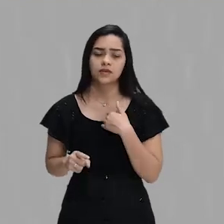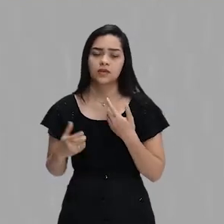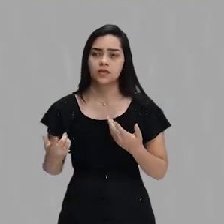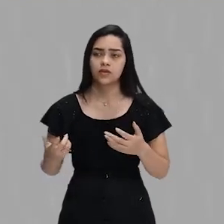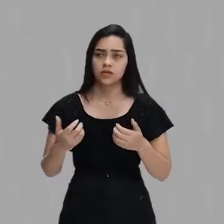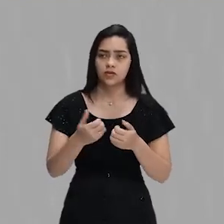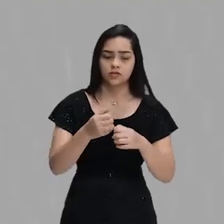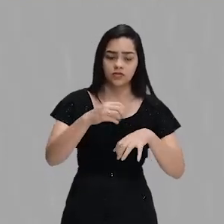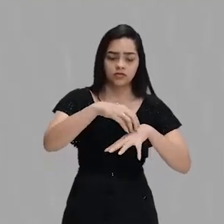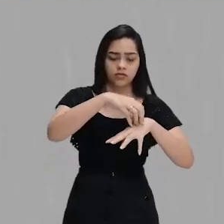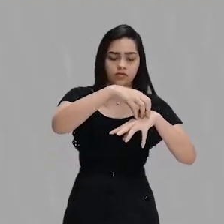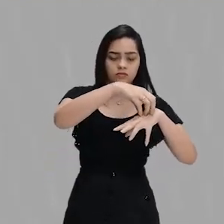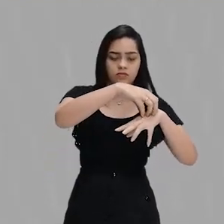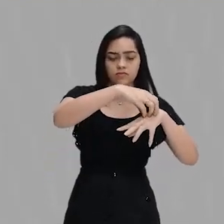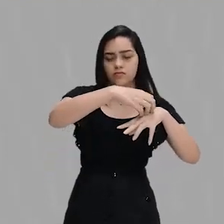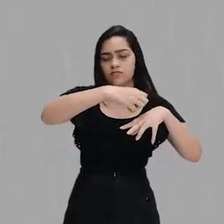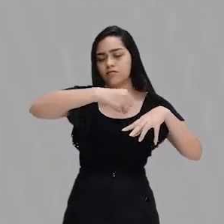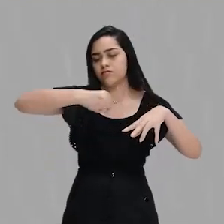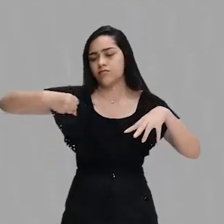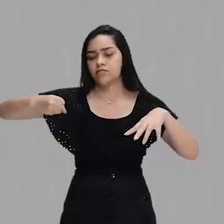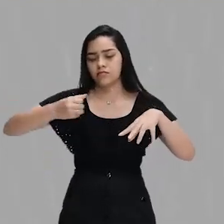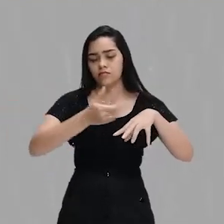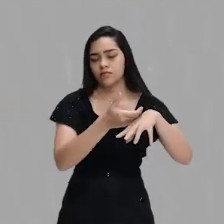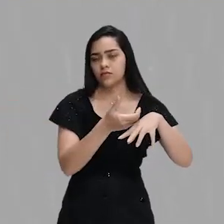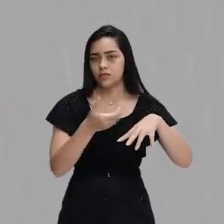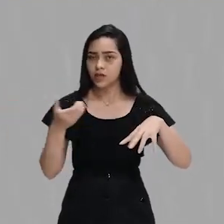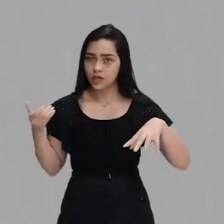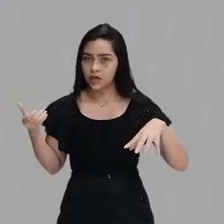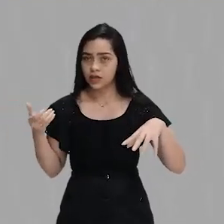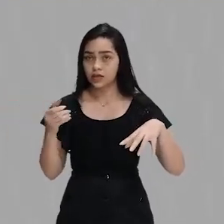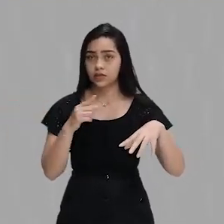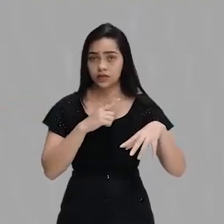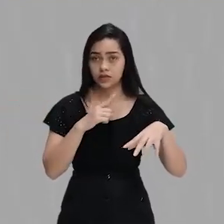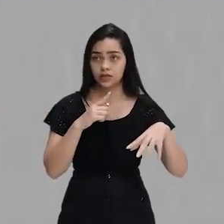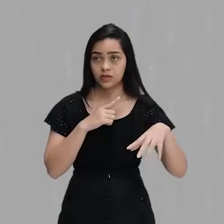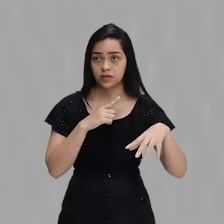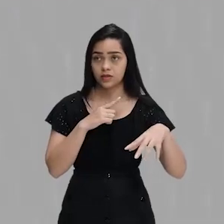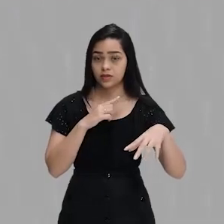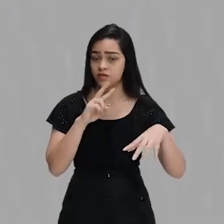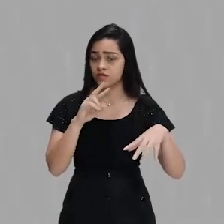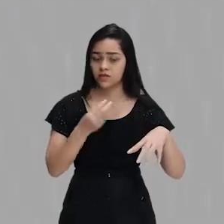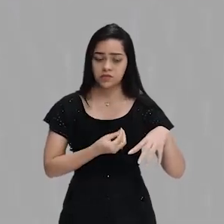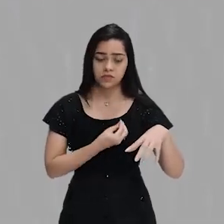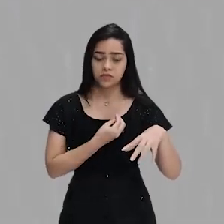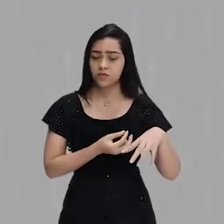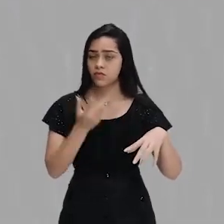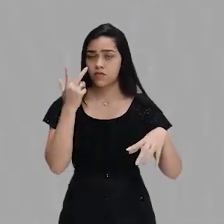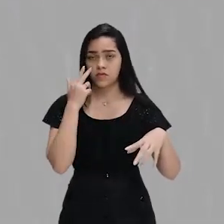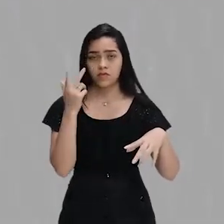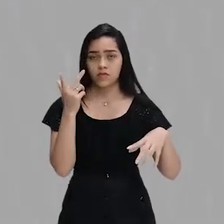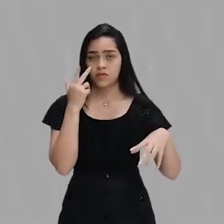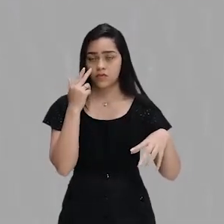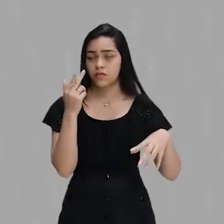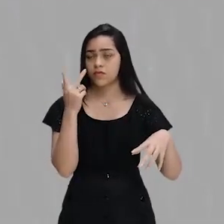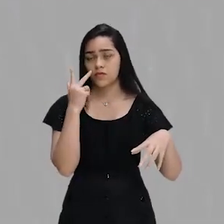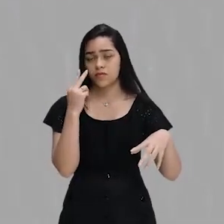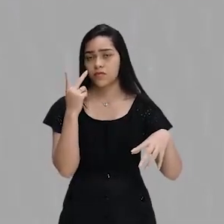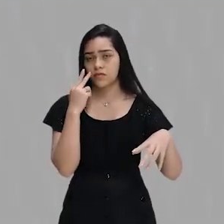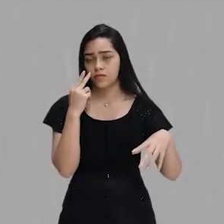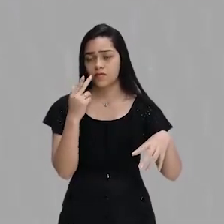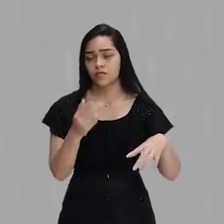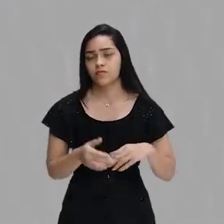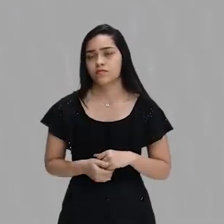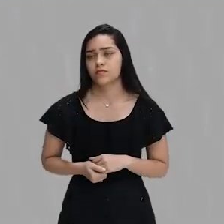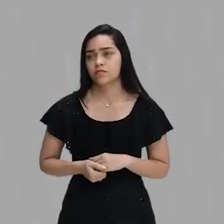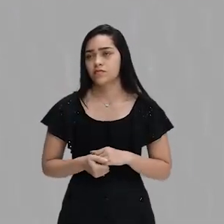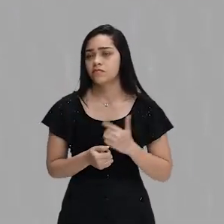tirar essa anêmona dessa carapaça, né, dessa carcaça, ela vai viver tranquilamente, separada do caranguejo.